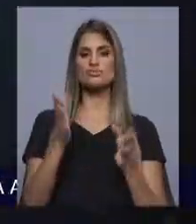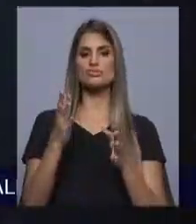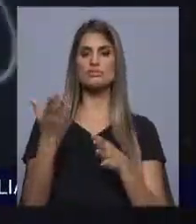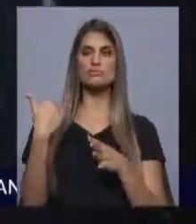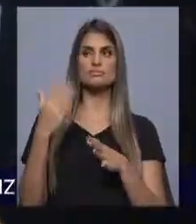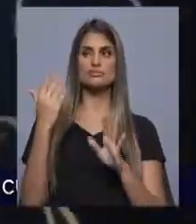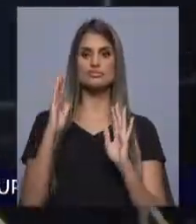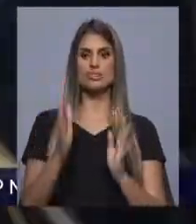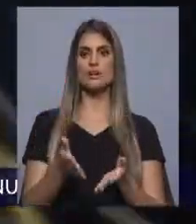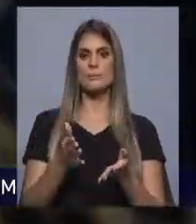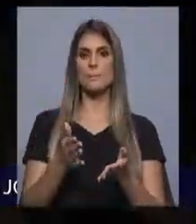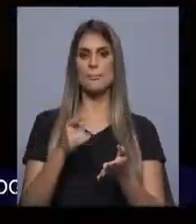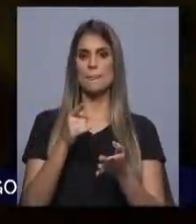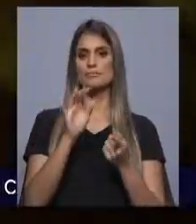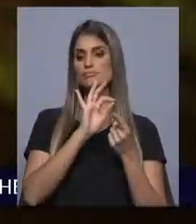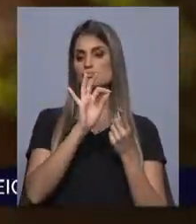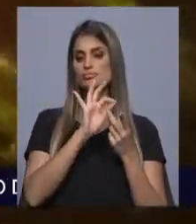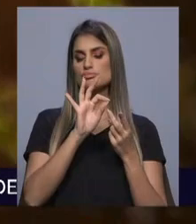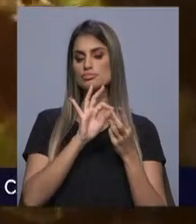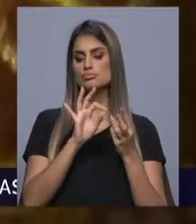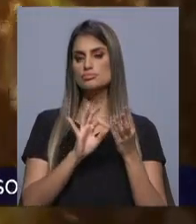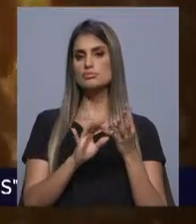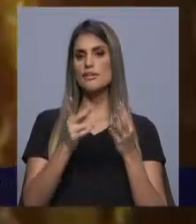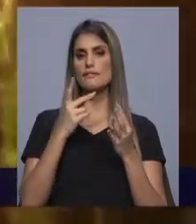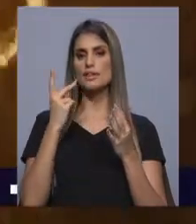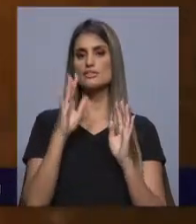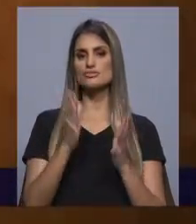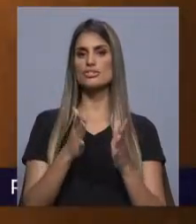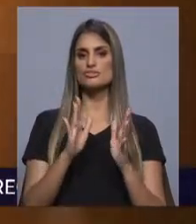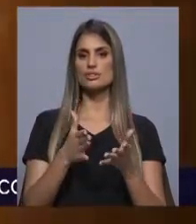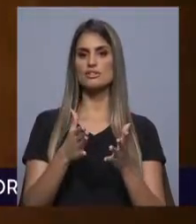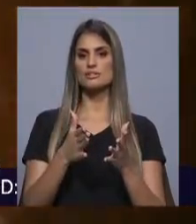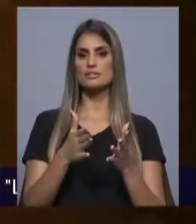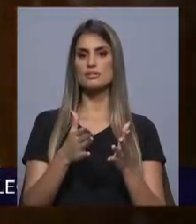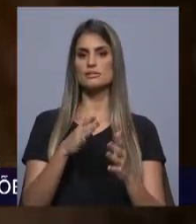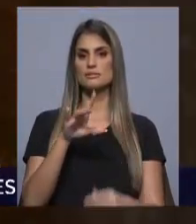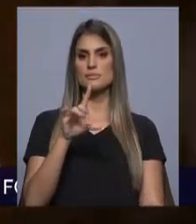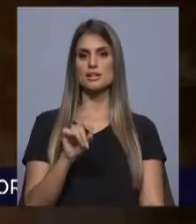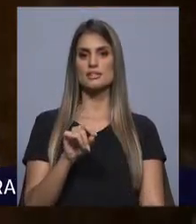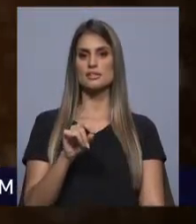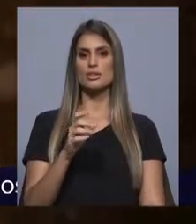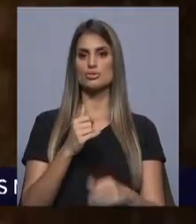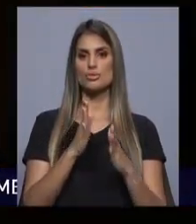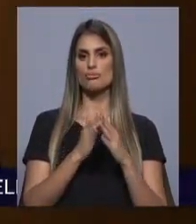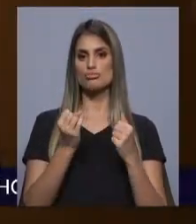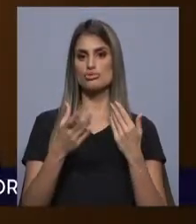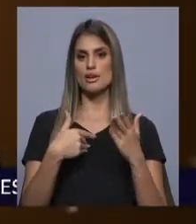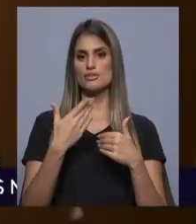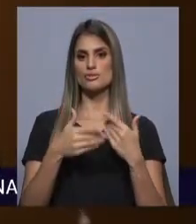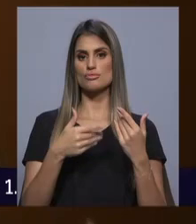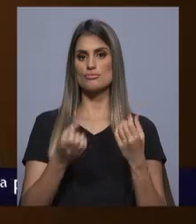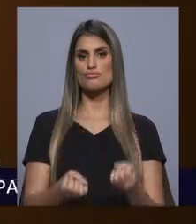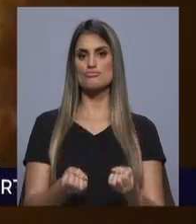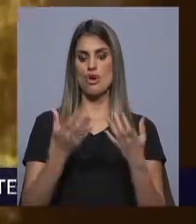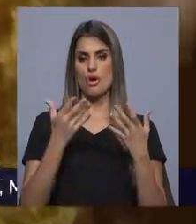brincando um bocadinho, estes elementos tão amigos da vida já vêm equipados de série, digamos assim, em todo este processo de